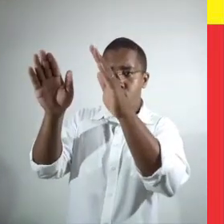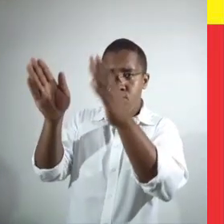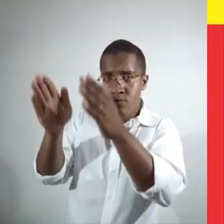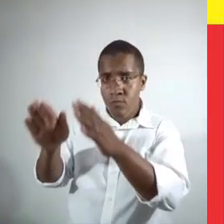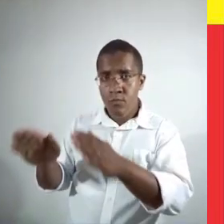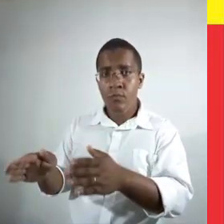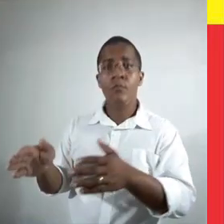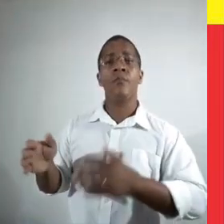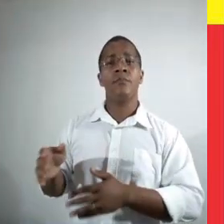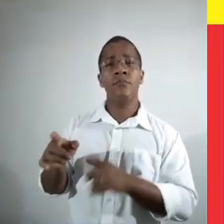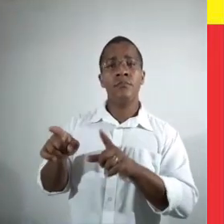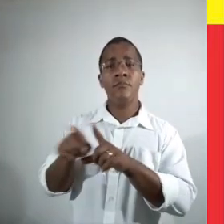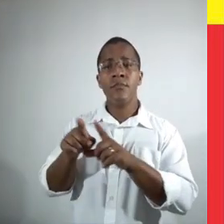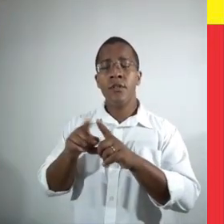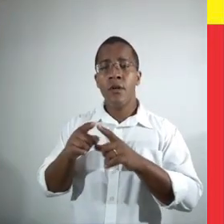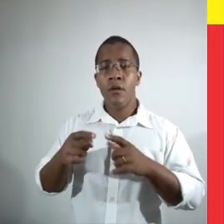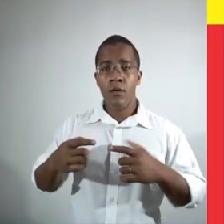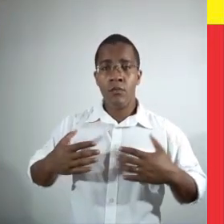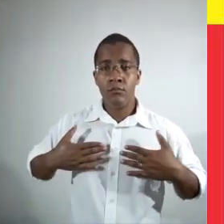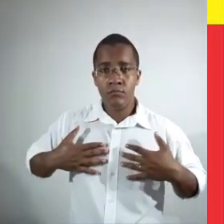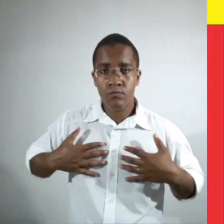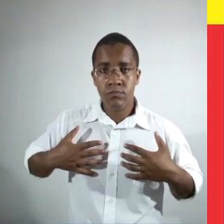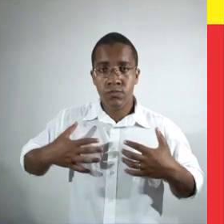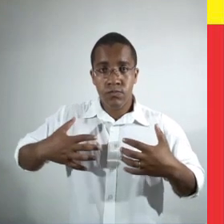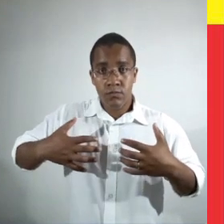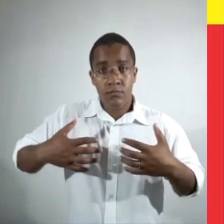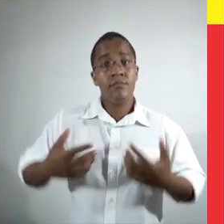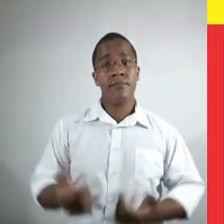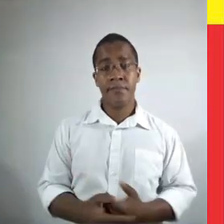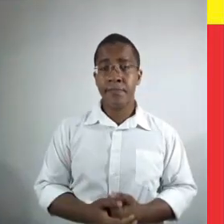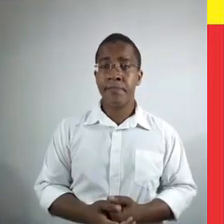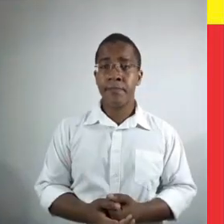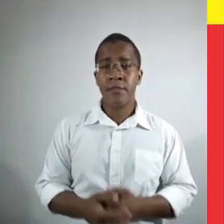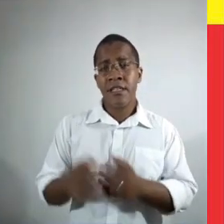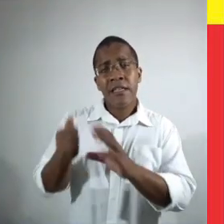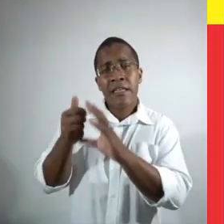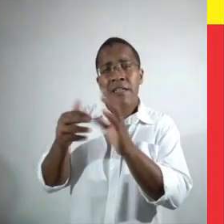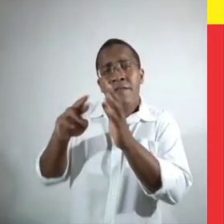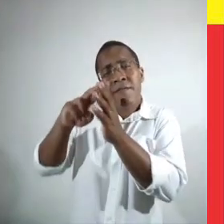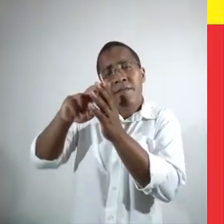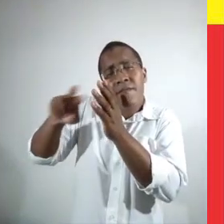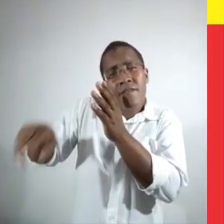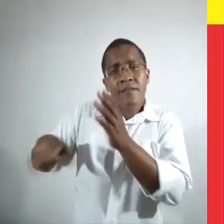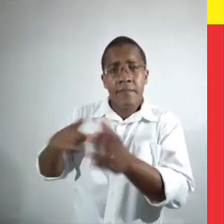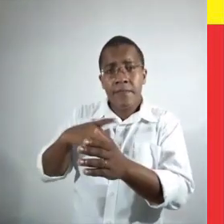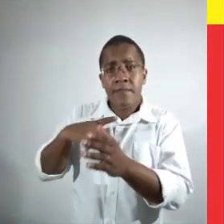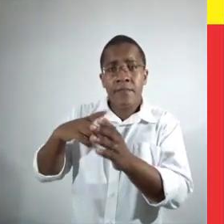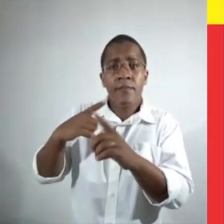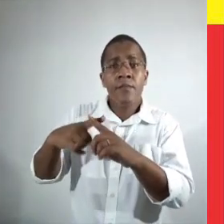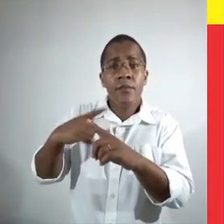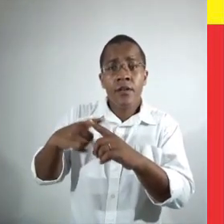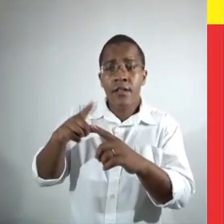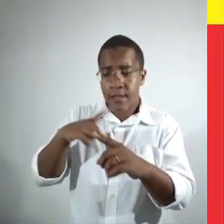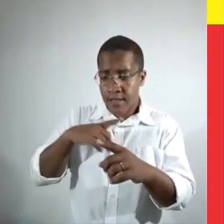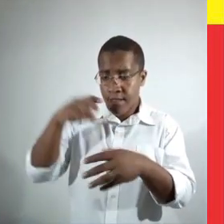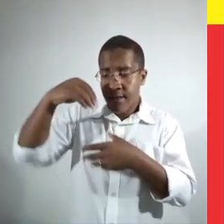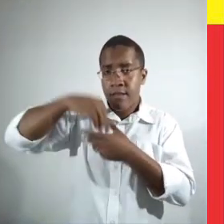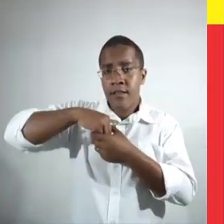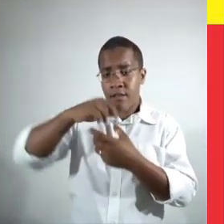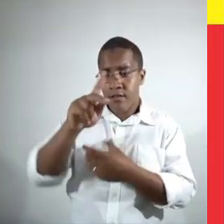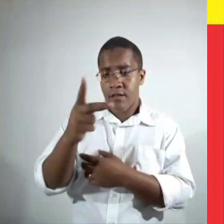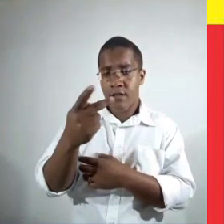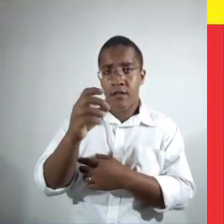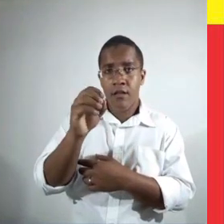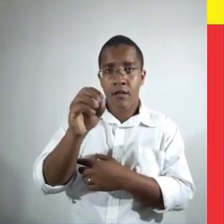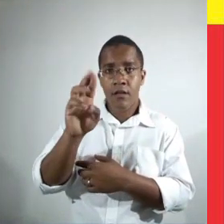corpo feminino, a projeção das glândulas mamárias, entre outras características físicas. Tudo isso devido à ação dos